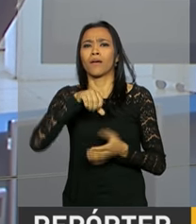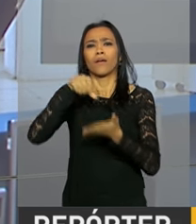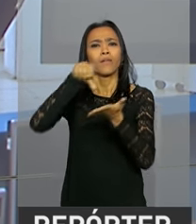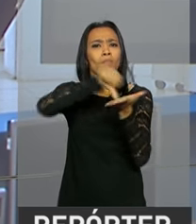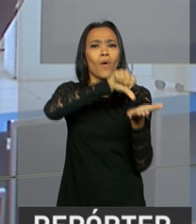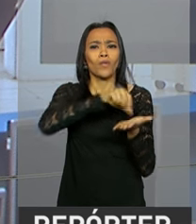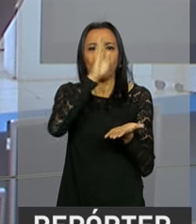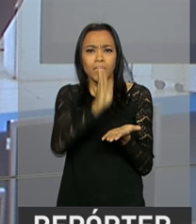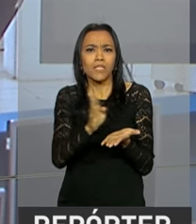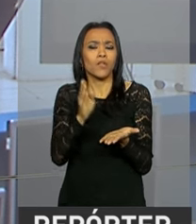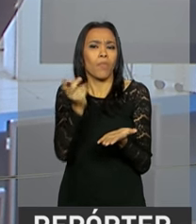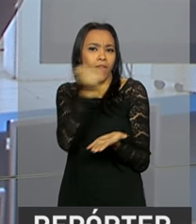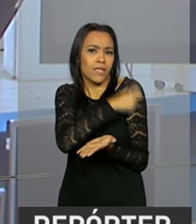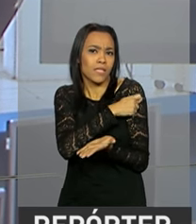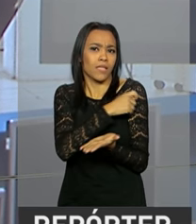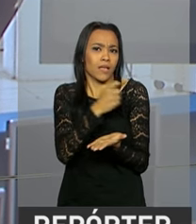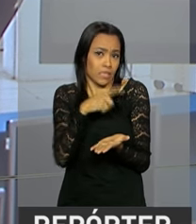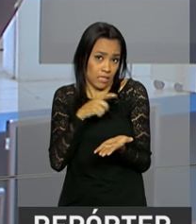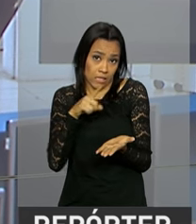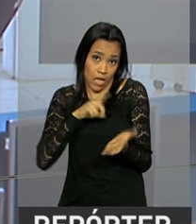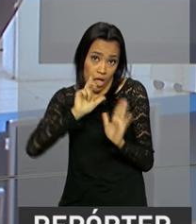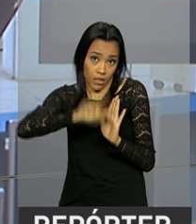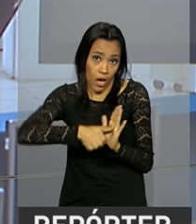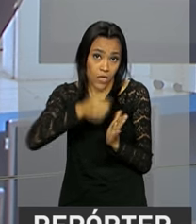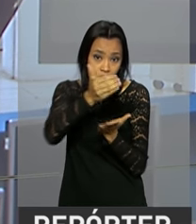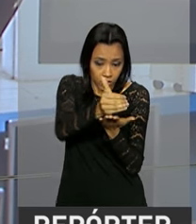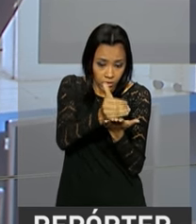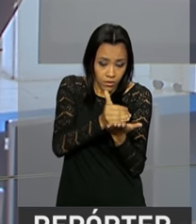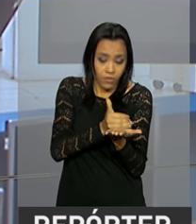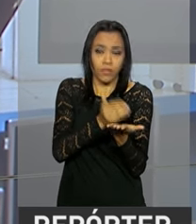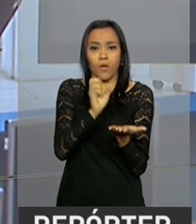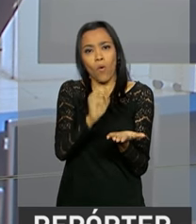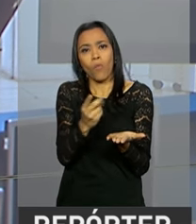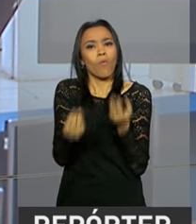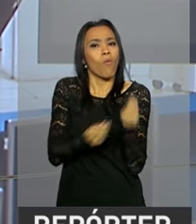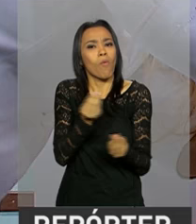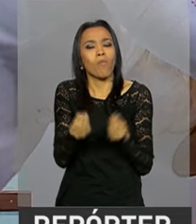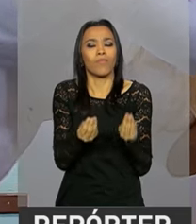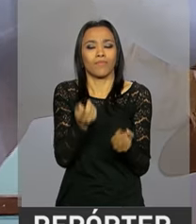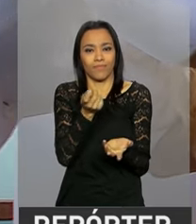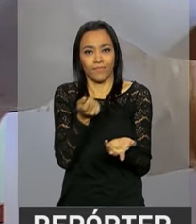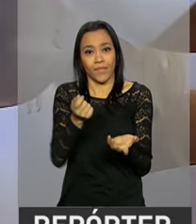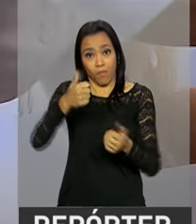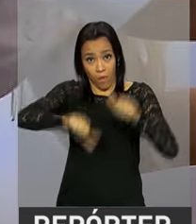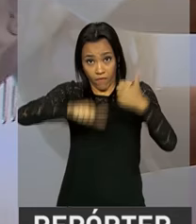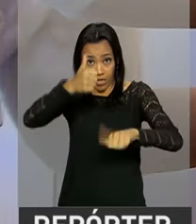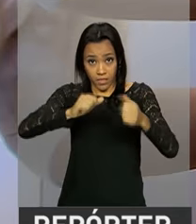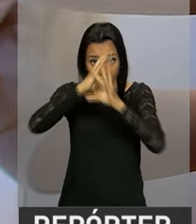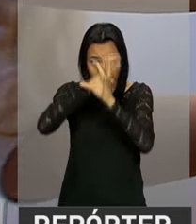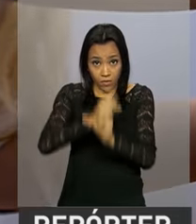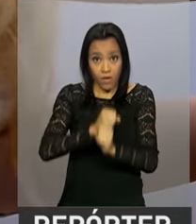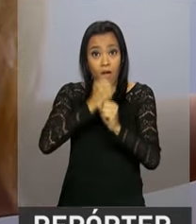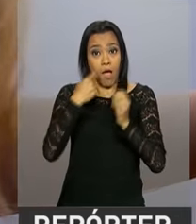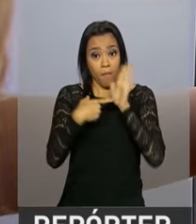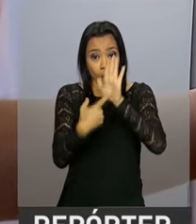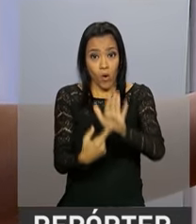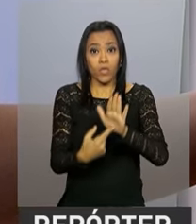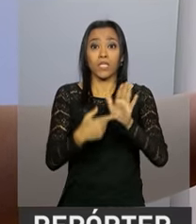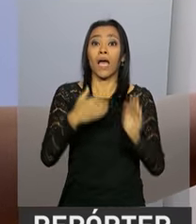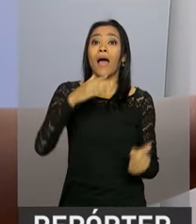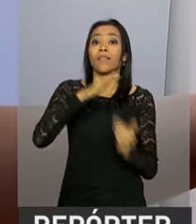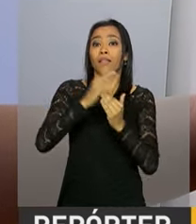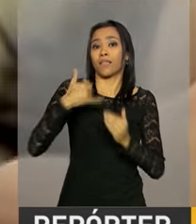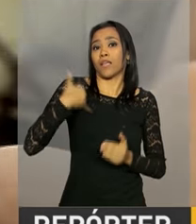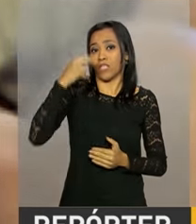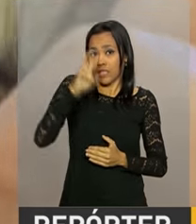imunizados verificar se há vacinas em atraso ou que devem começar a ser aplicadas um balanço parcial mostra que as crianças de até 5